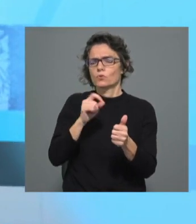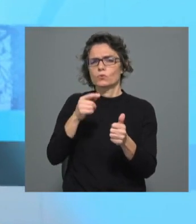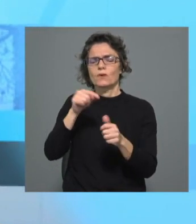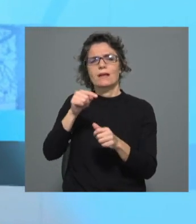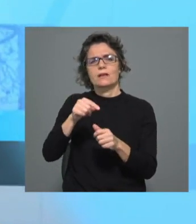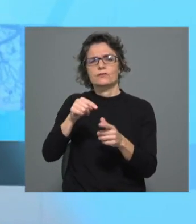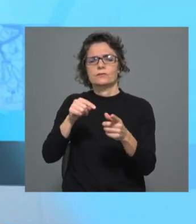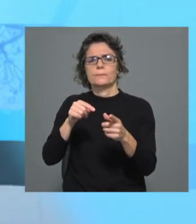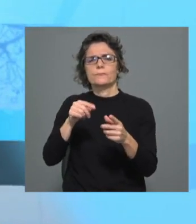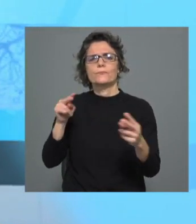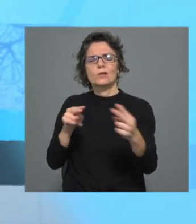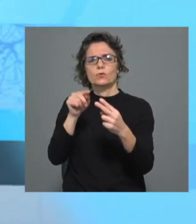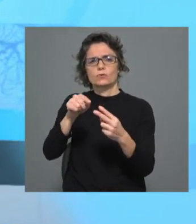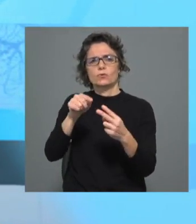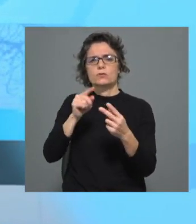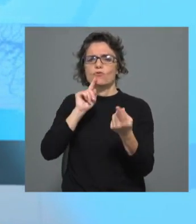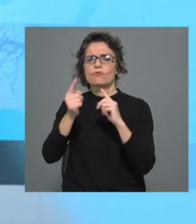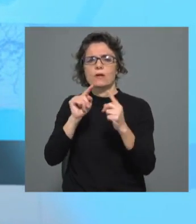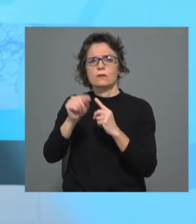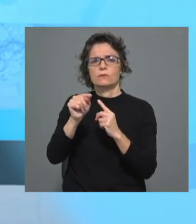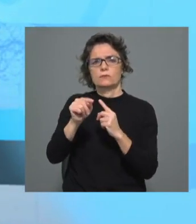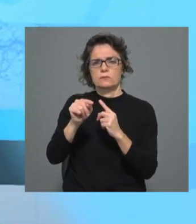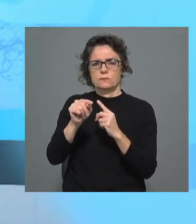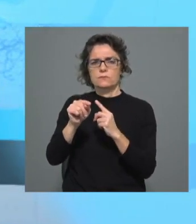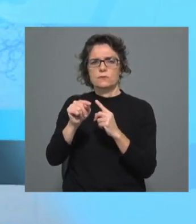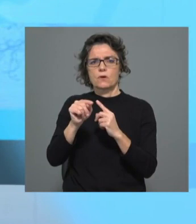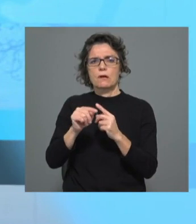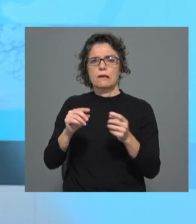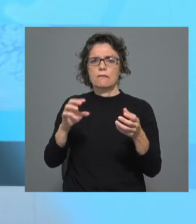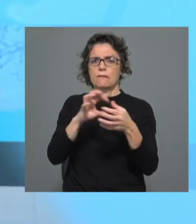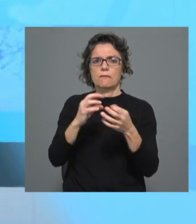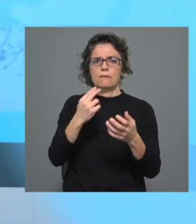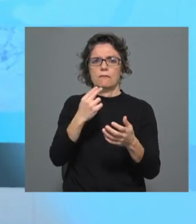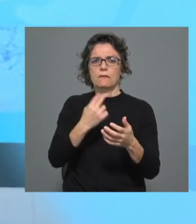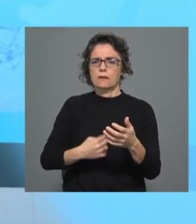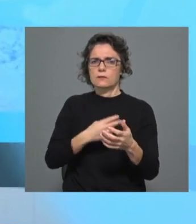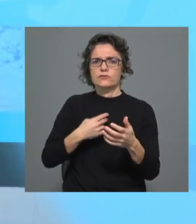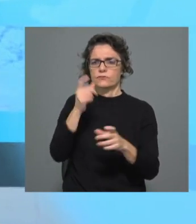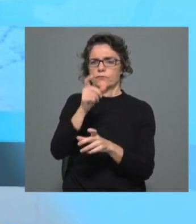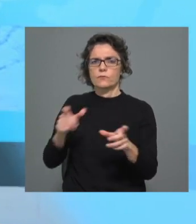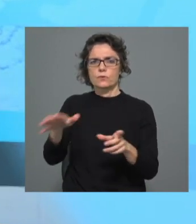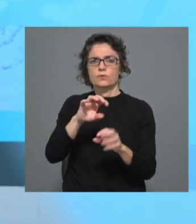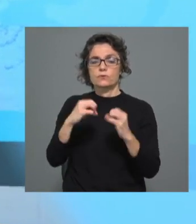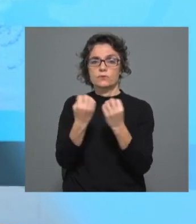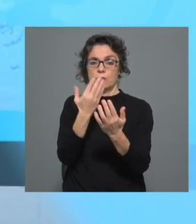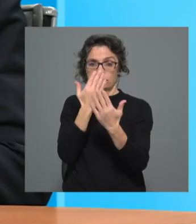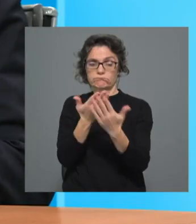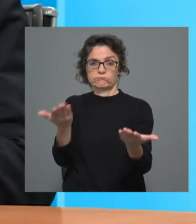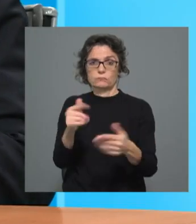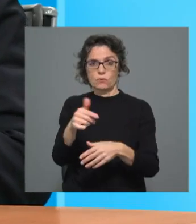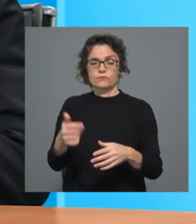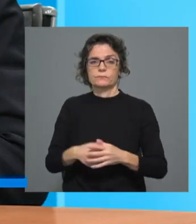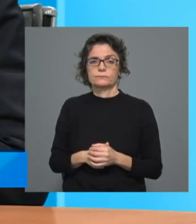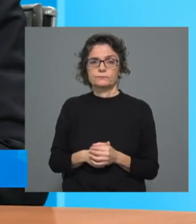oitavário, esta ligação, o diálogo efetivo entre cristãos na sociedade atual? Pois,